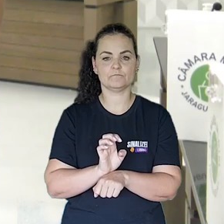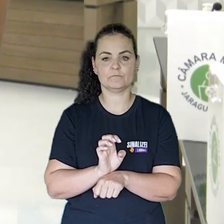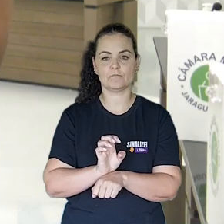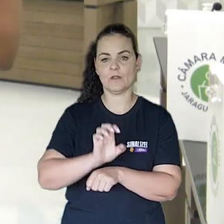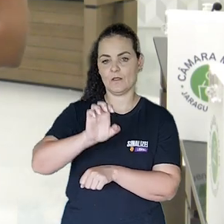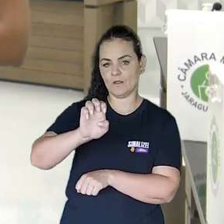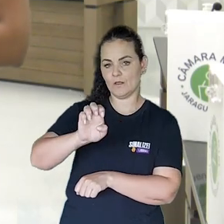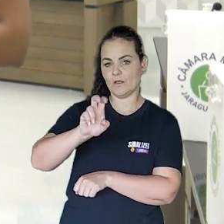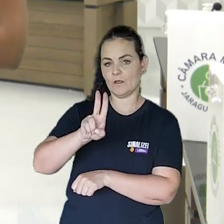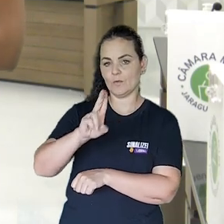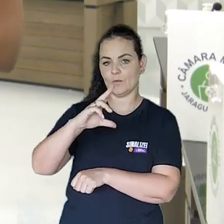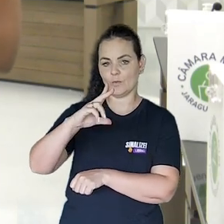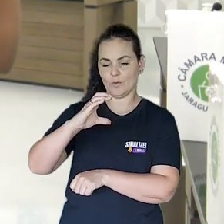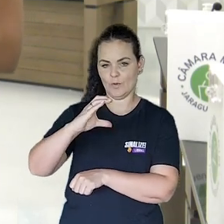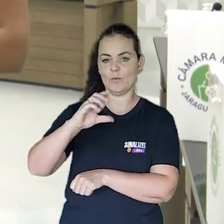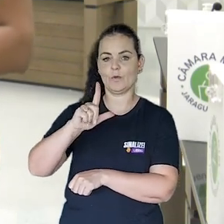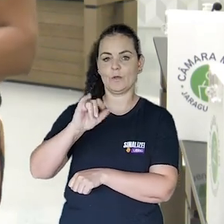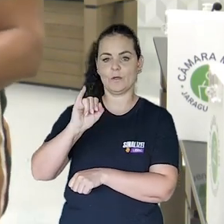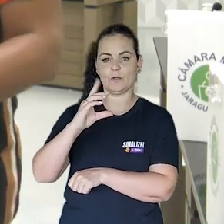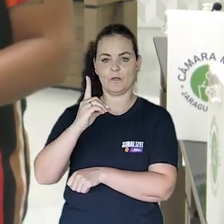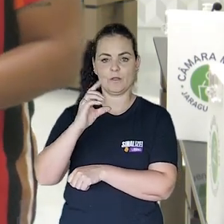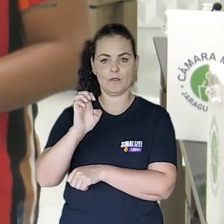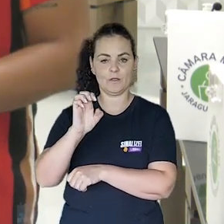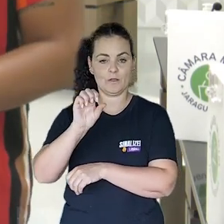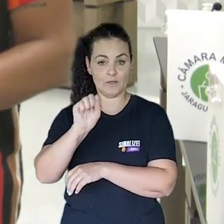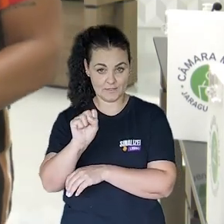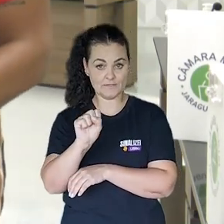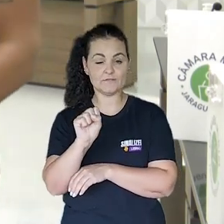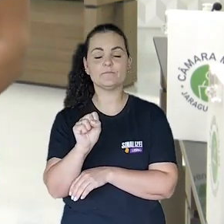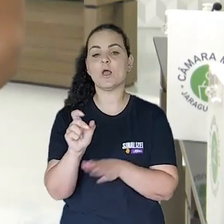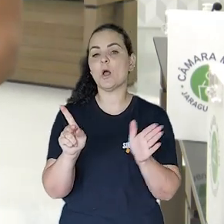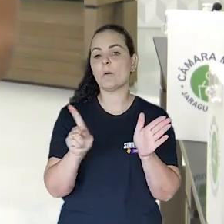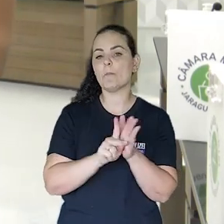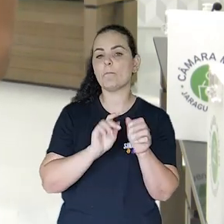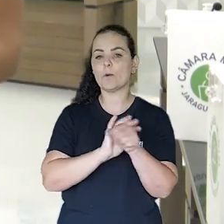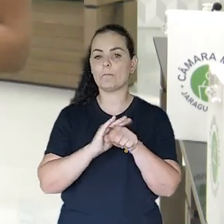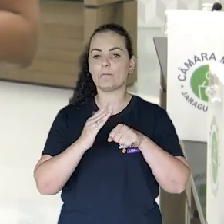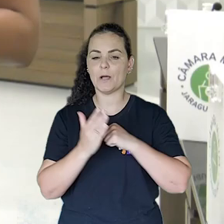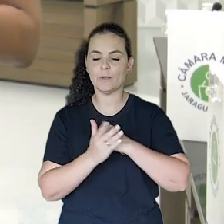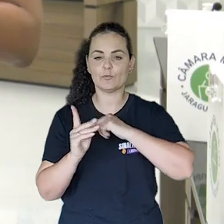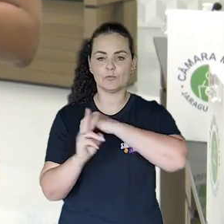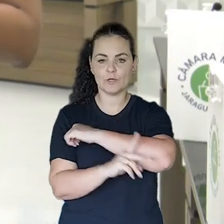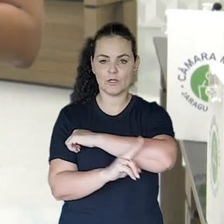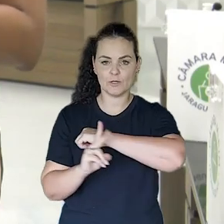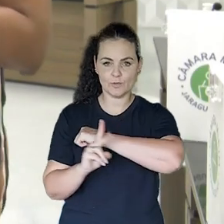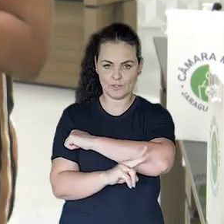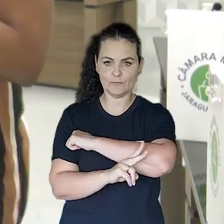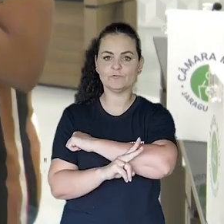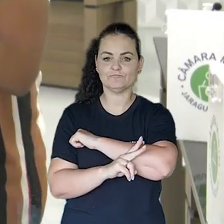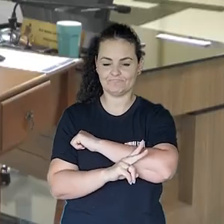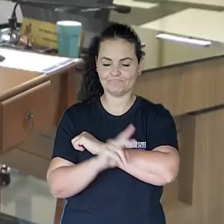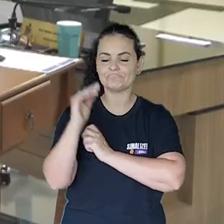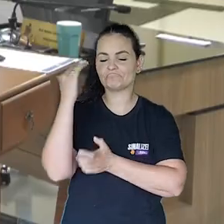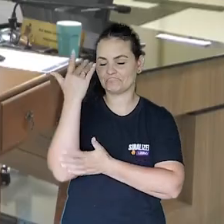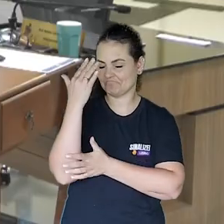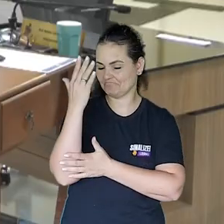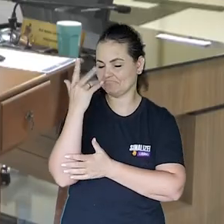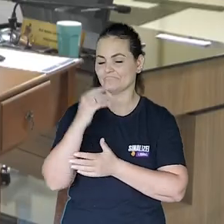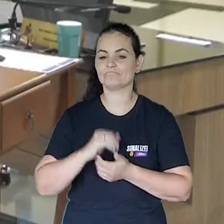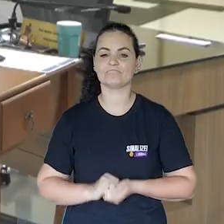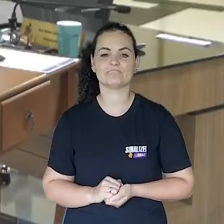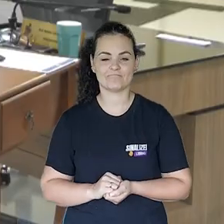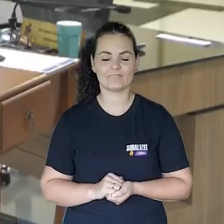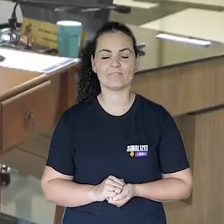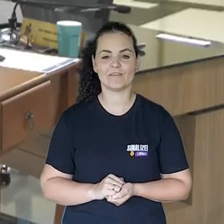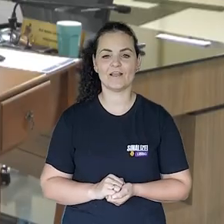Ramos. Nereu Ramos. Muito bem. E chegamos ao último papel, né, com